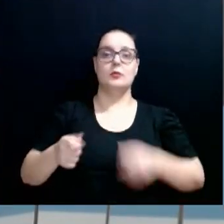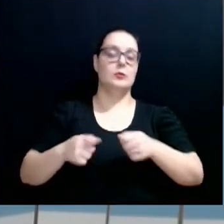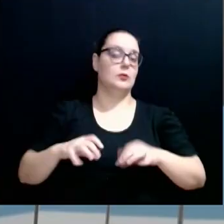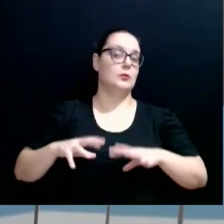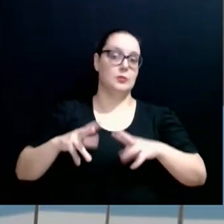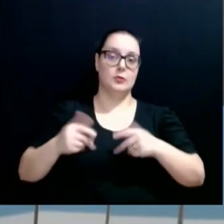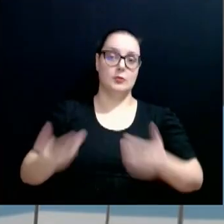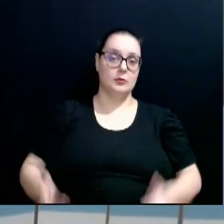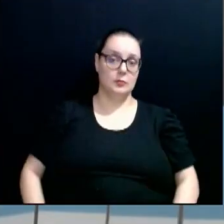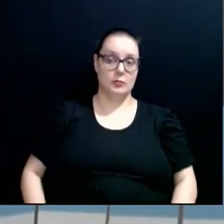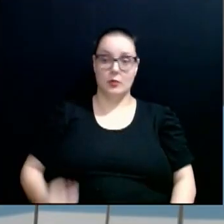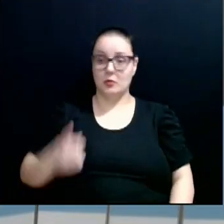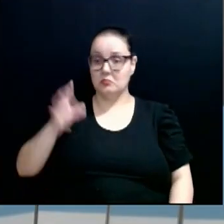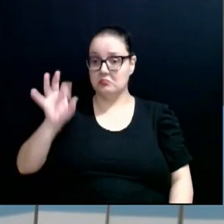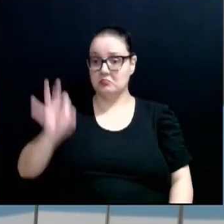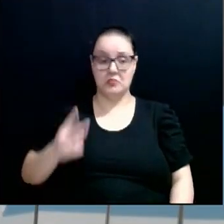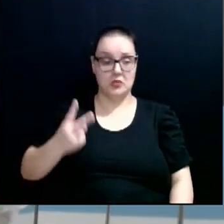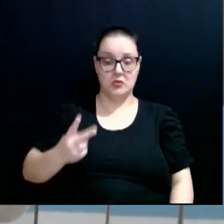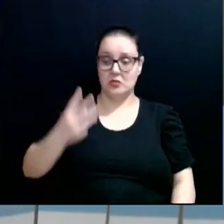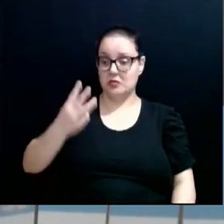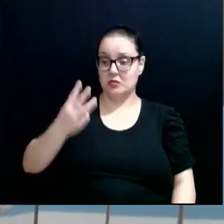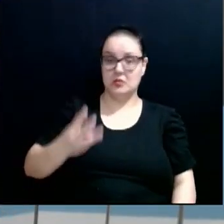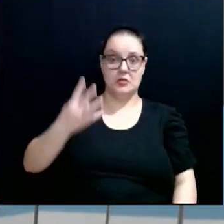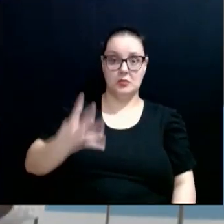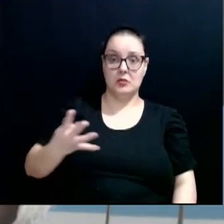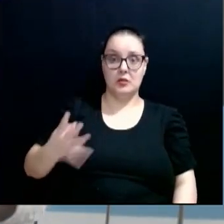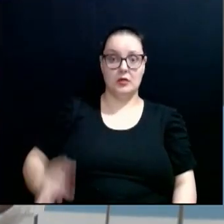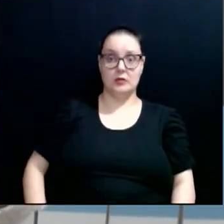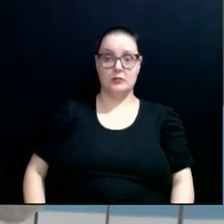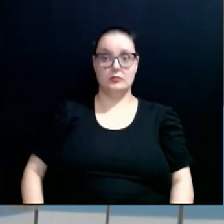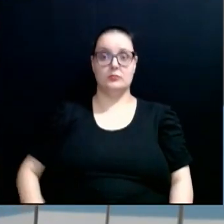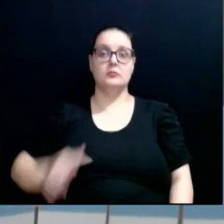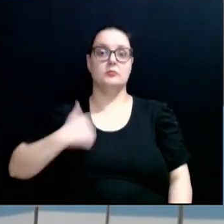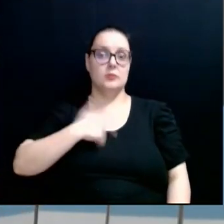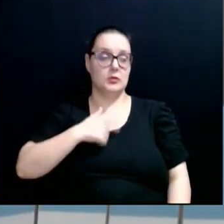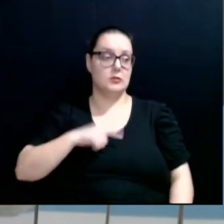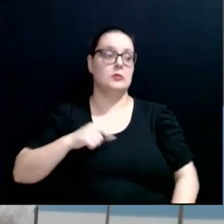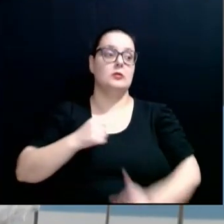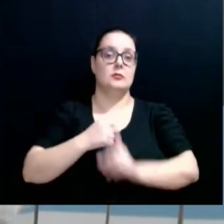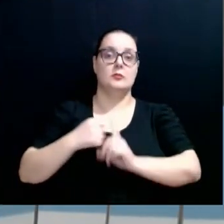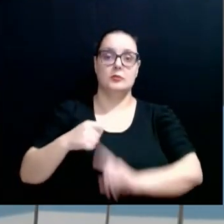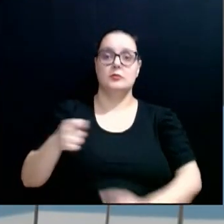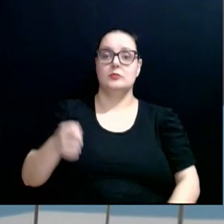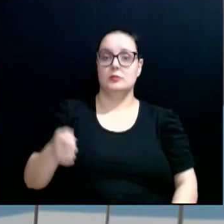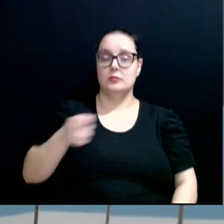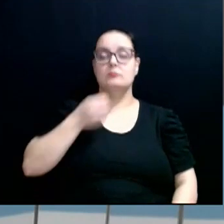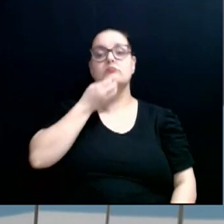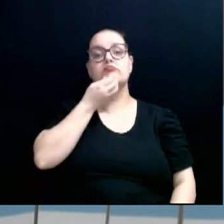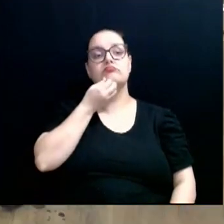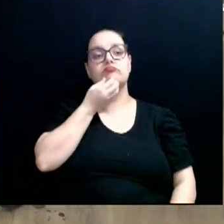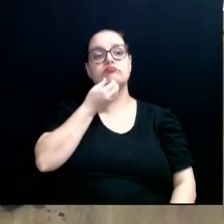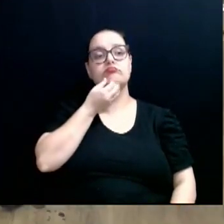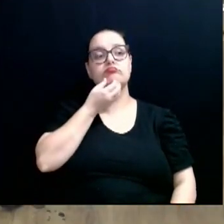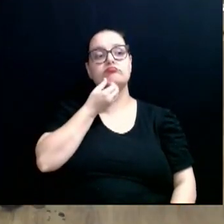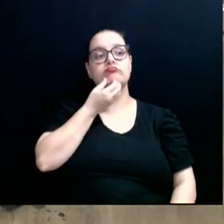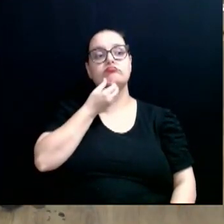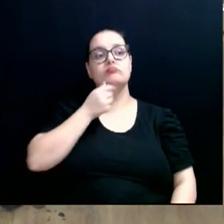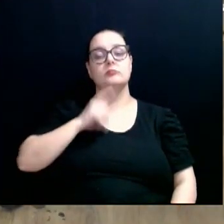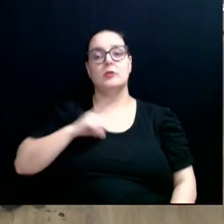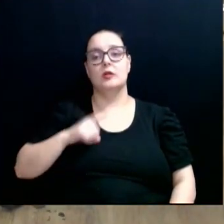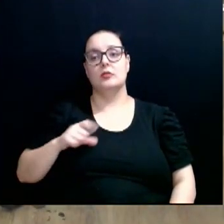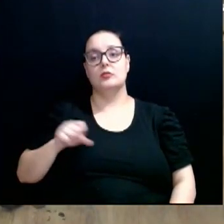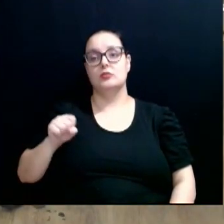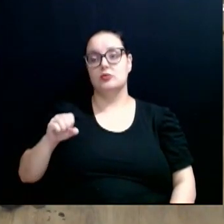1%, 2%, 3%, 4%, nós temos sociedade. Então, tendo sociedade, não é o Vinícius, é a INDEC,